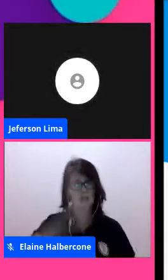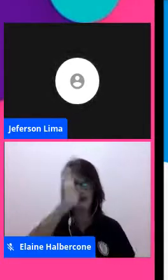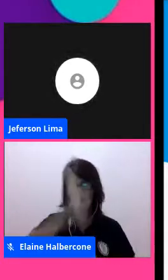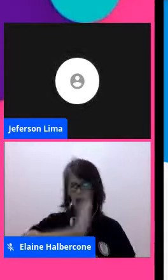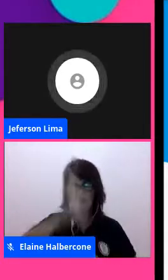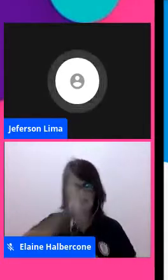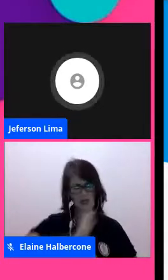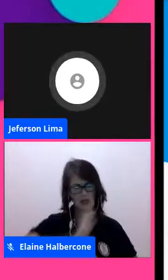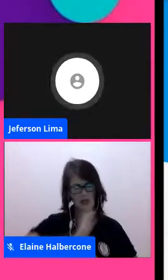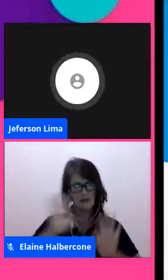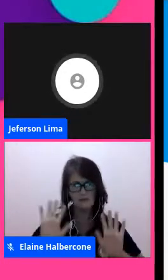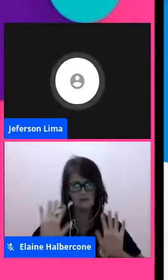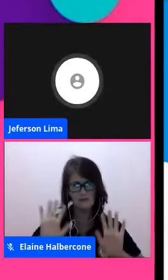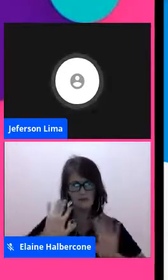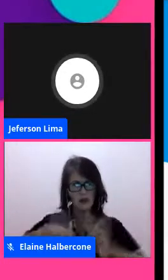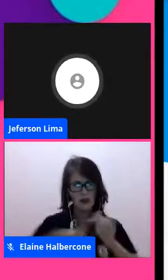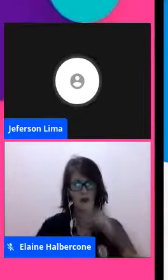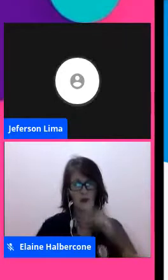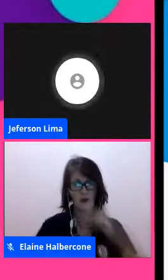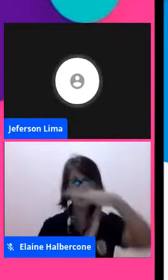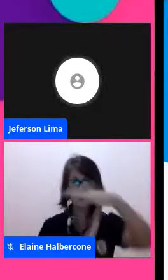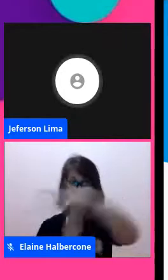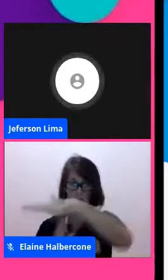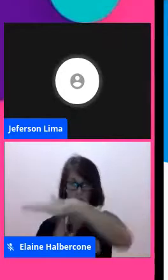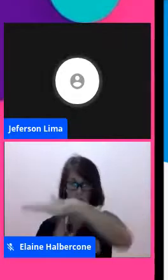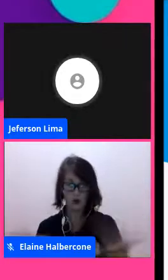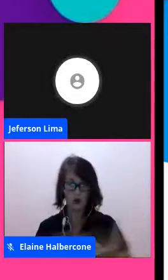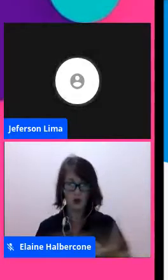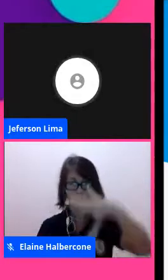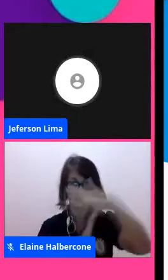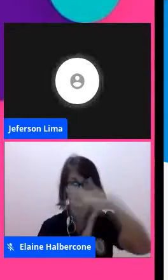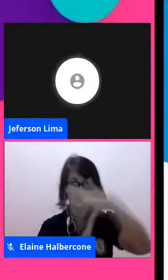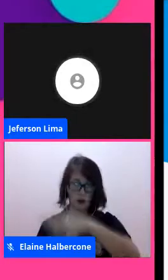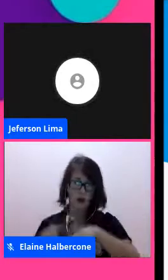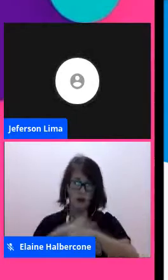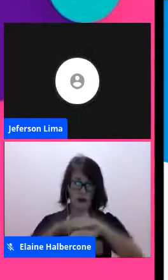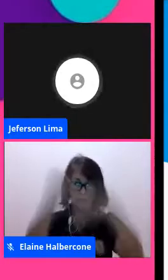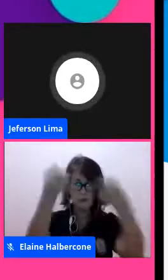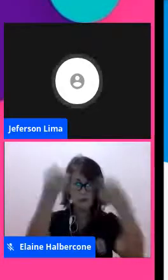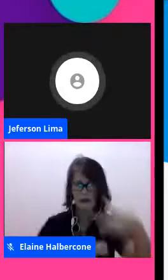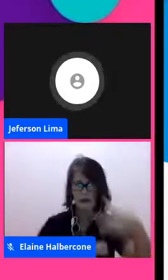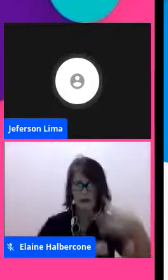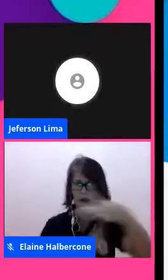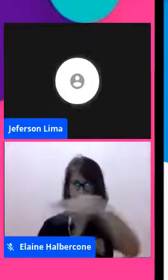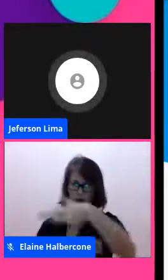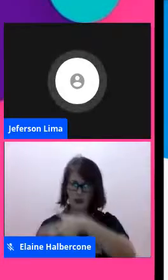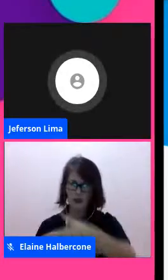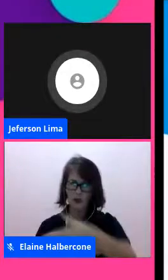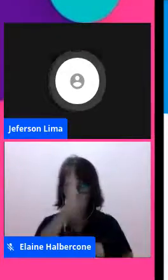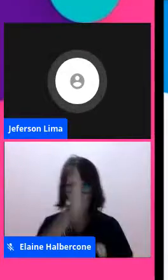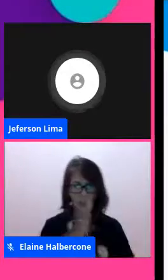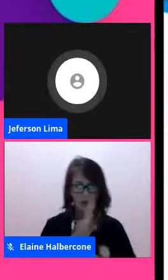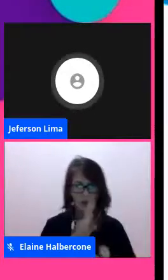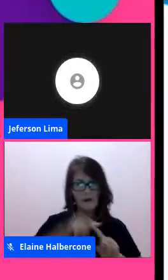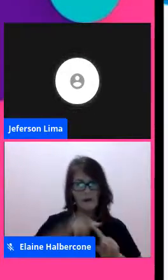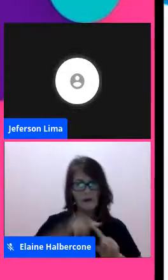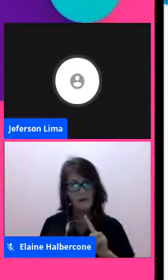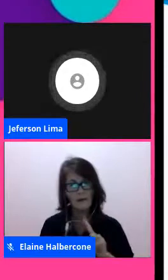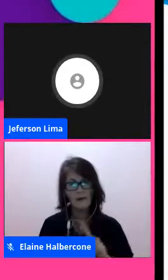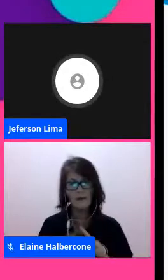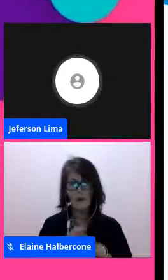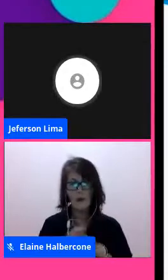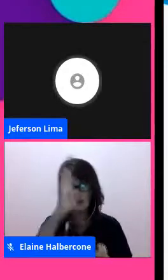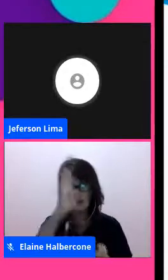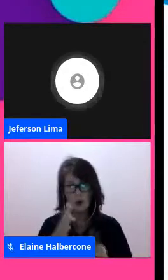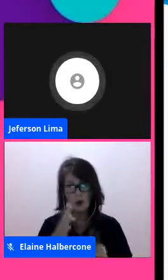gratuito. Tem algumas limitações atualmente. Eu vou conversar sobre um pouquinho sobre elas mais na frente. Mas, a princípio, você tem